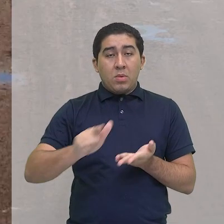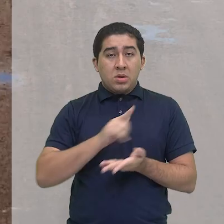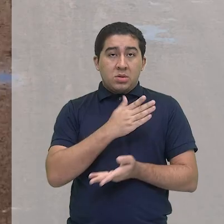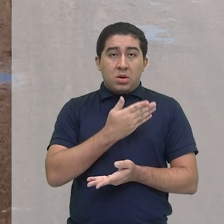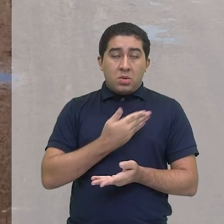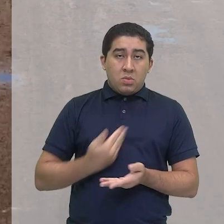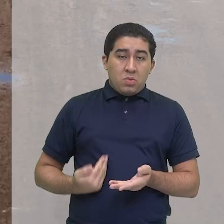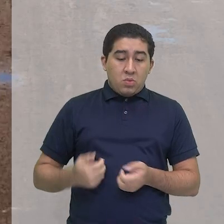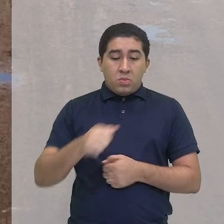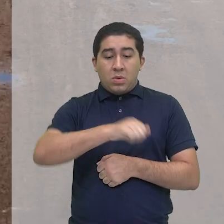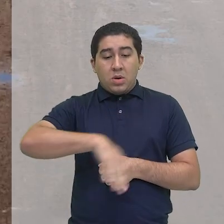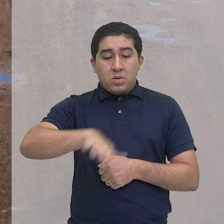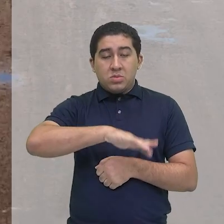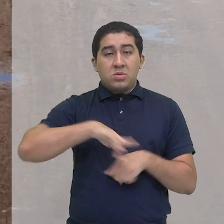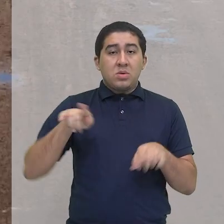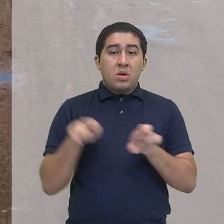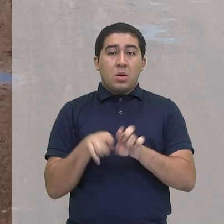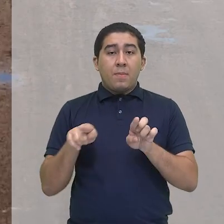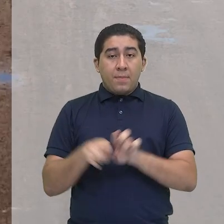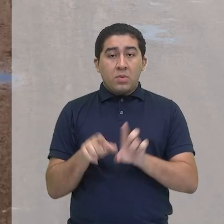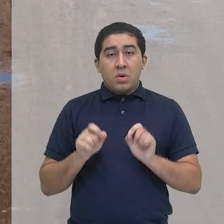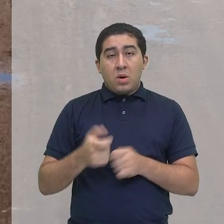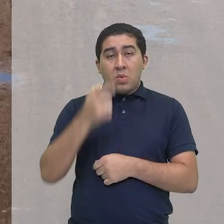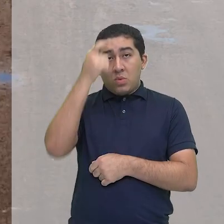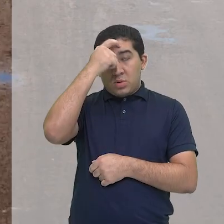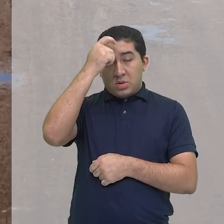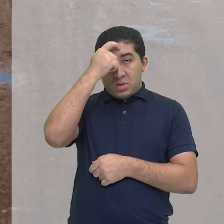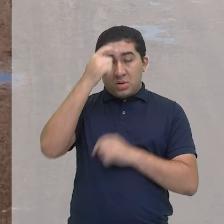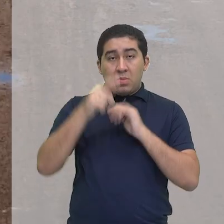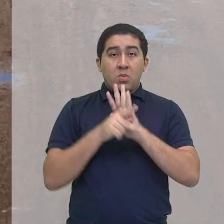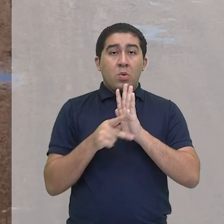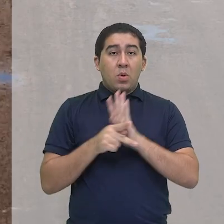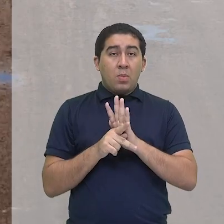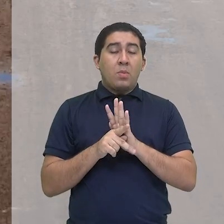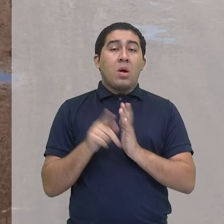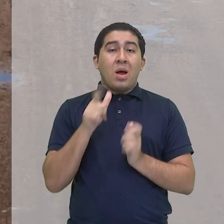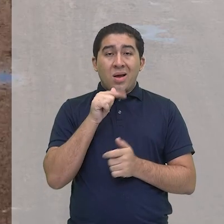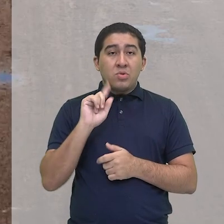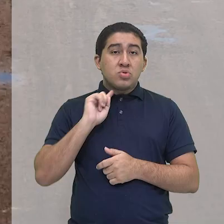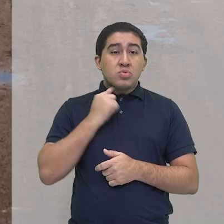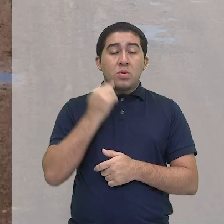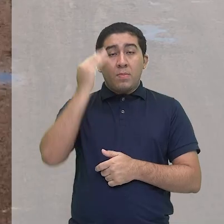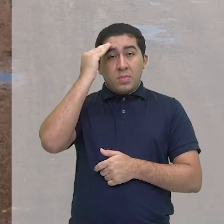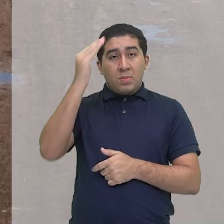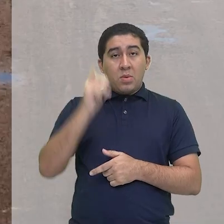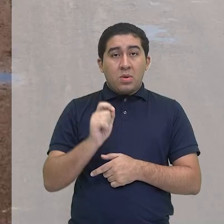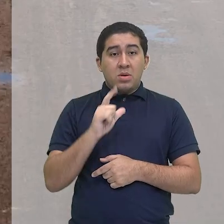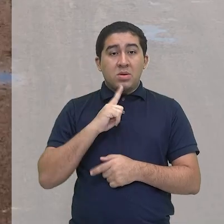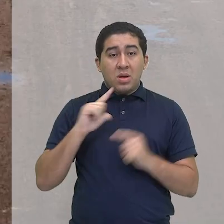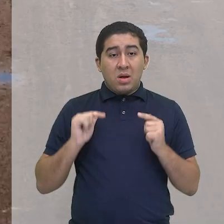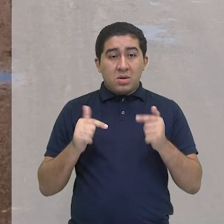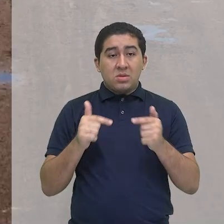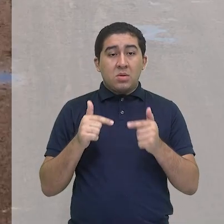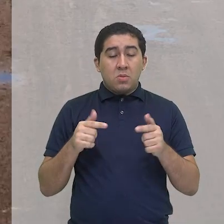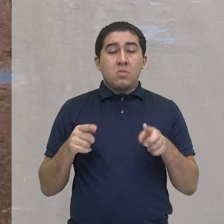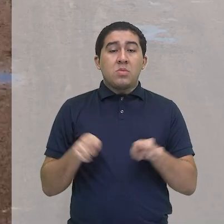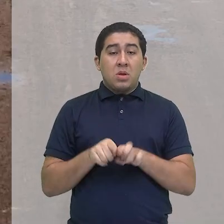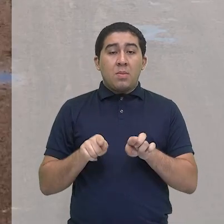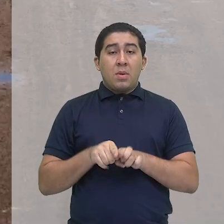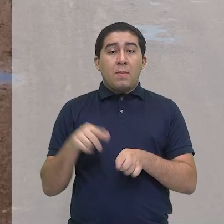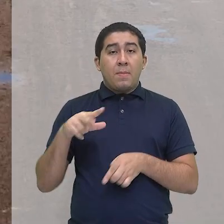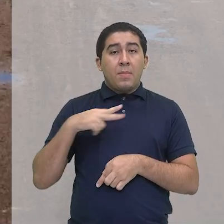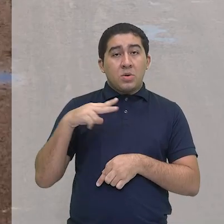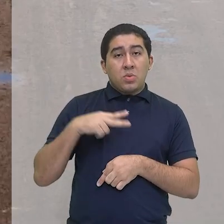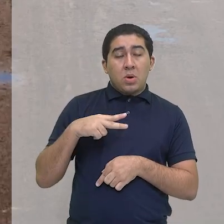questão da conscientização ambiental da poluição, principalmente com relação aos agentes públicos e também aos